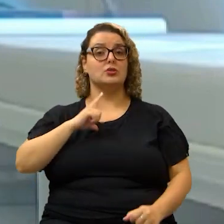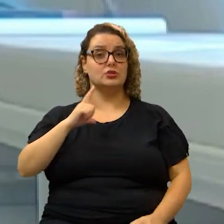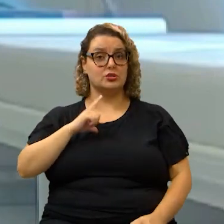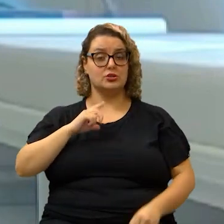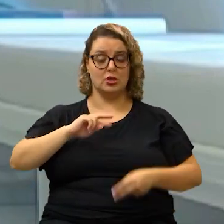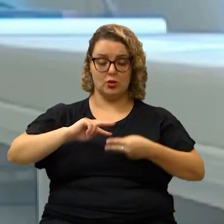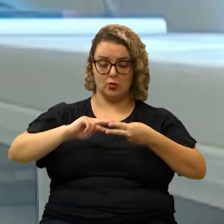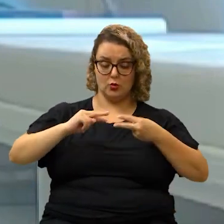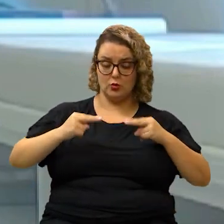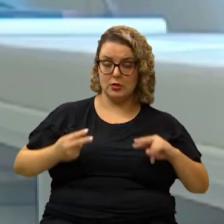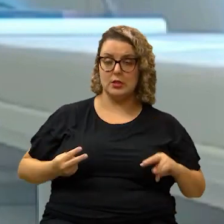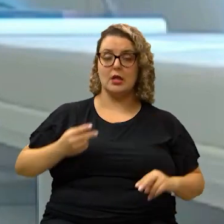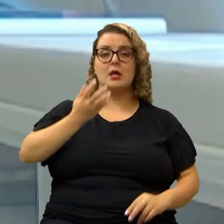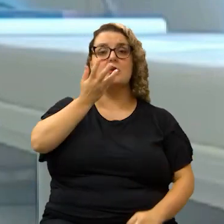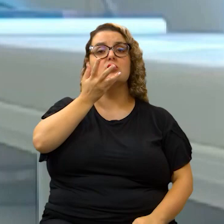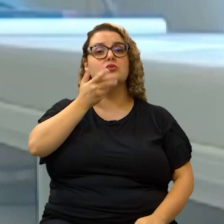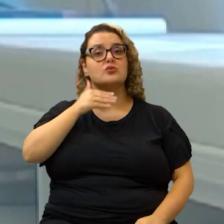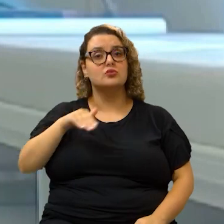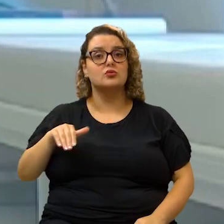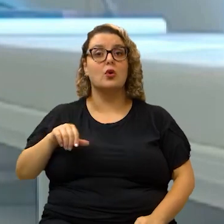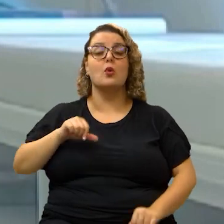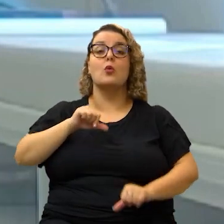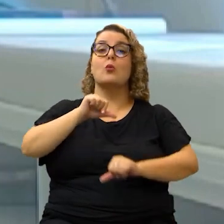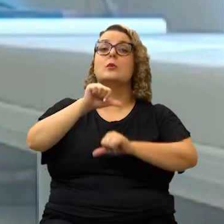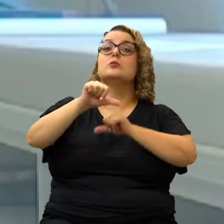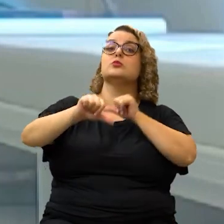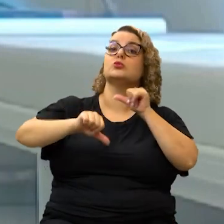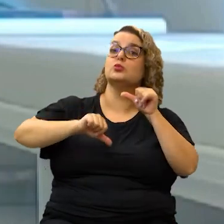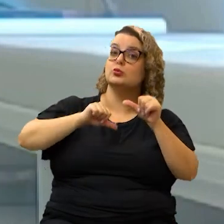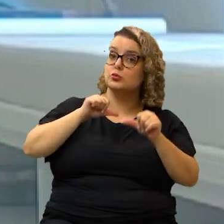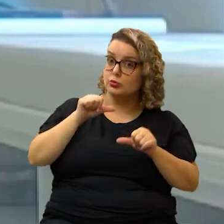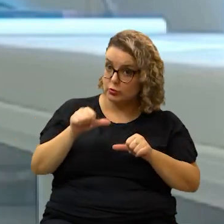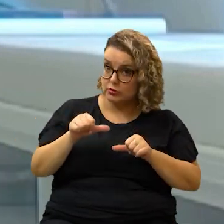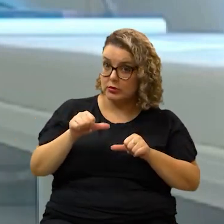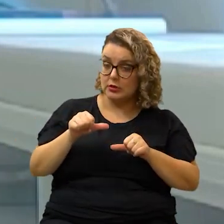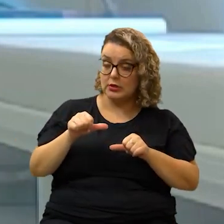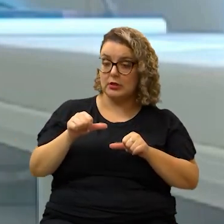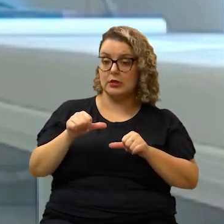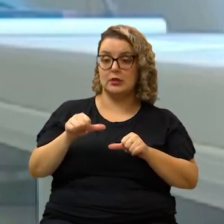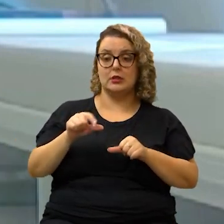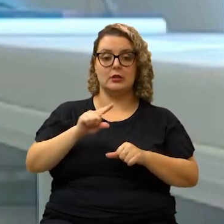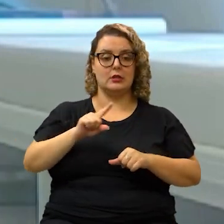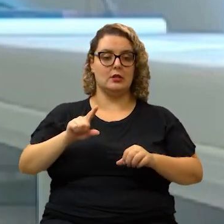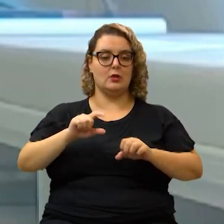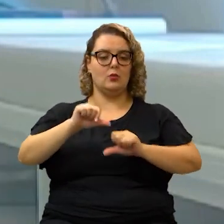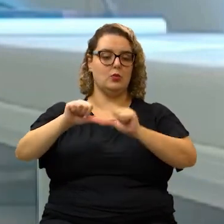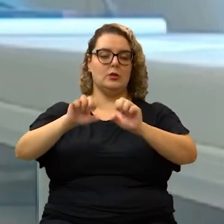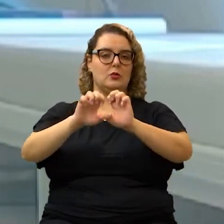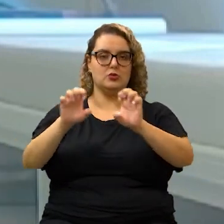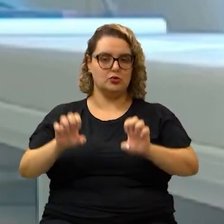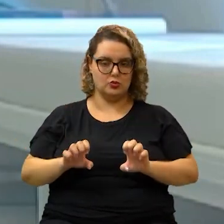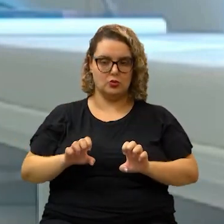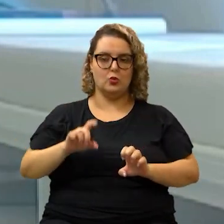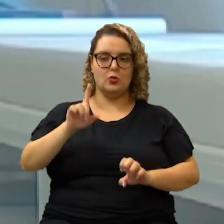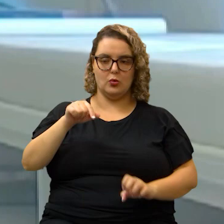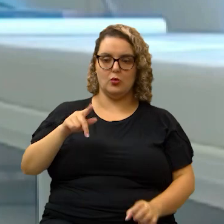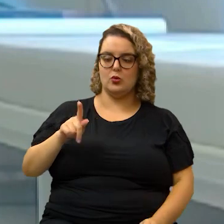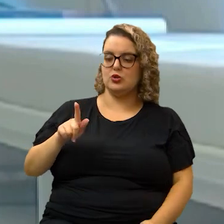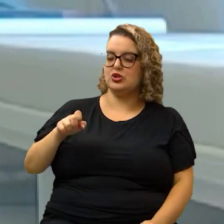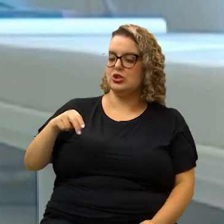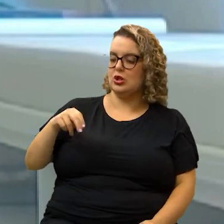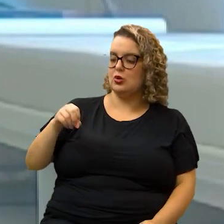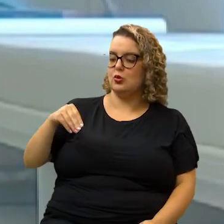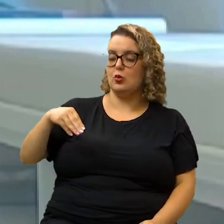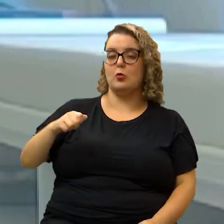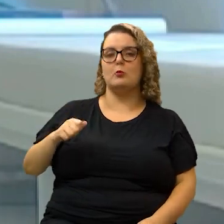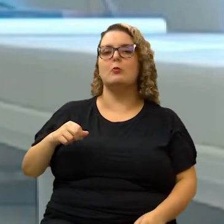no DNA da criança uma mudança, sem mudar a estrutura, sem mudar o que a gente chama de genoma, mas